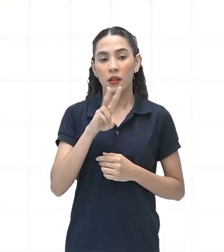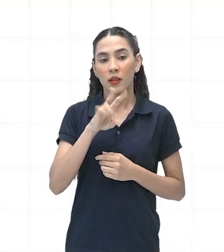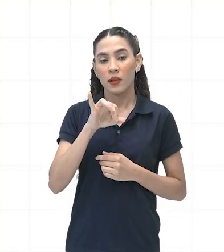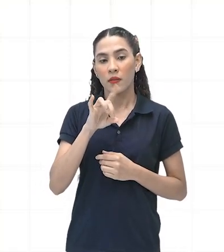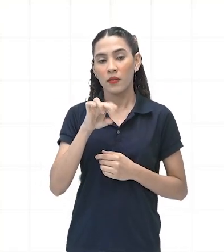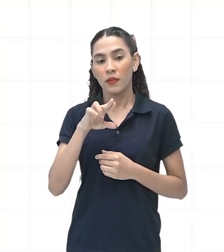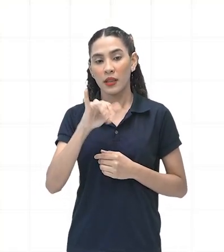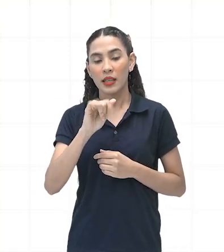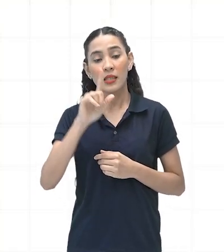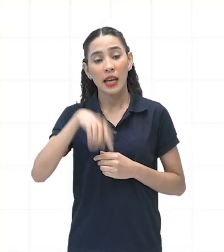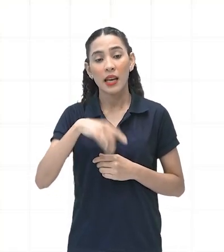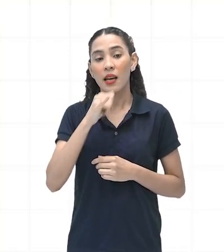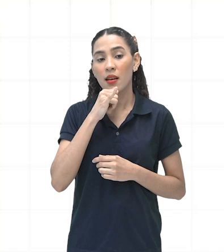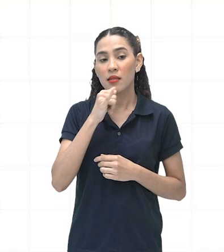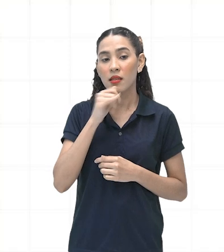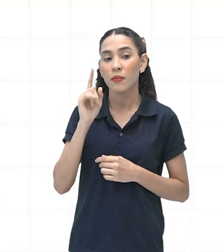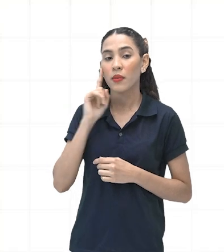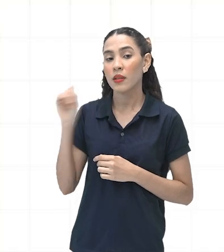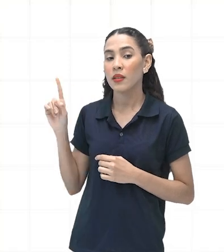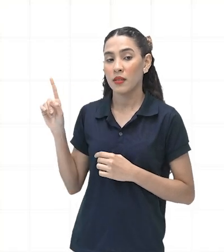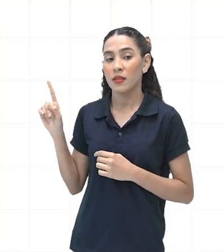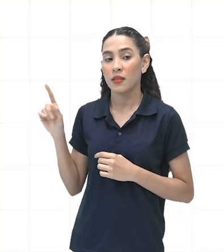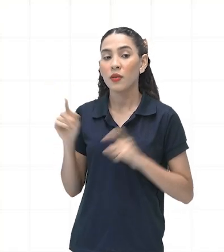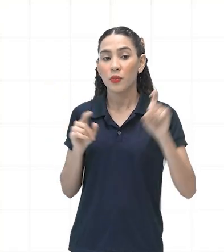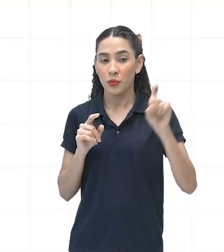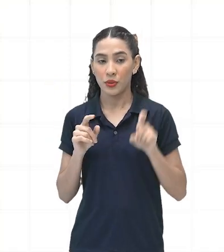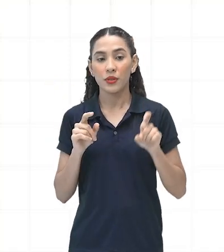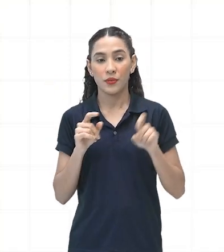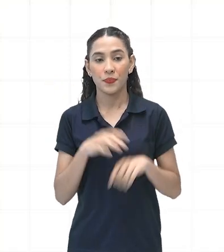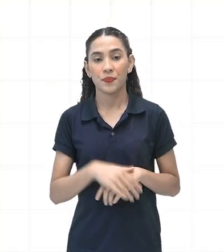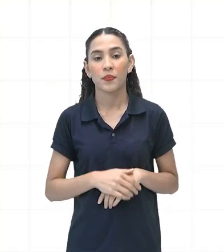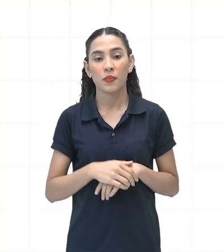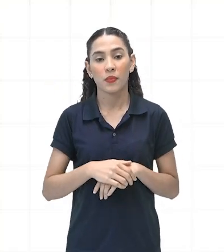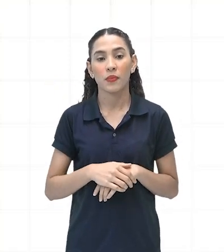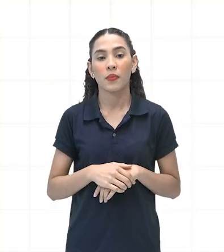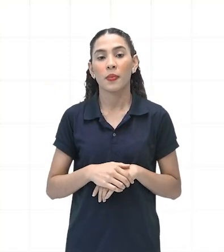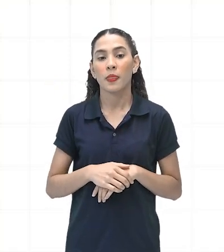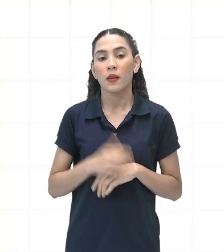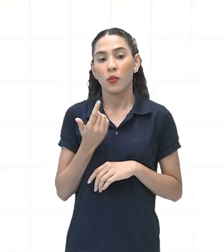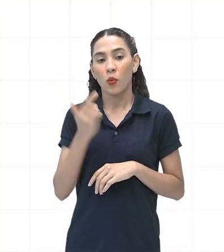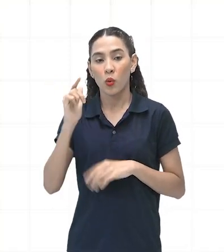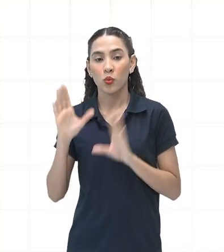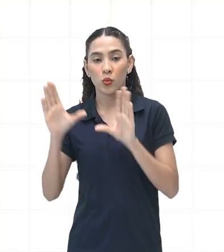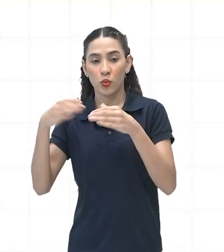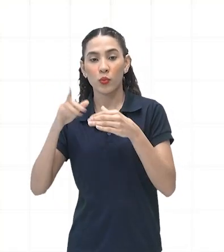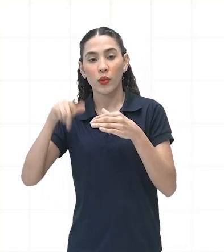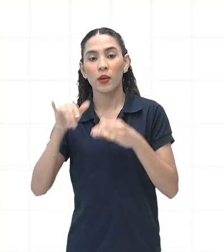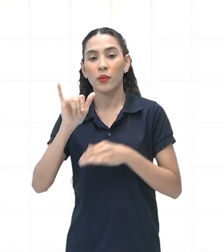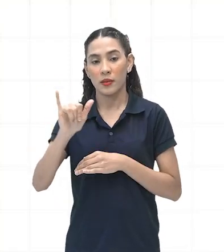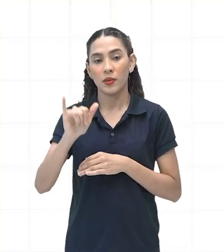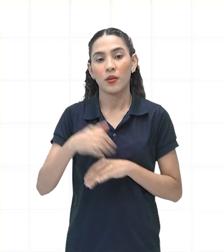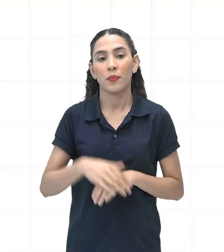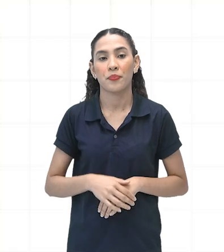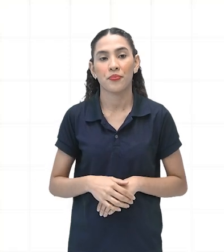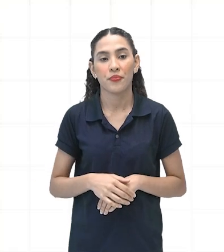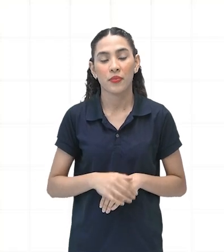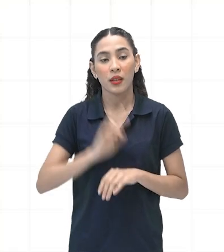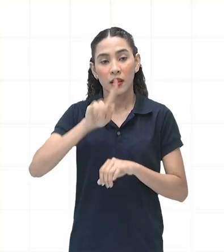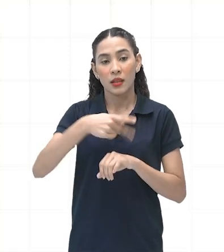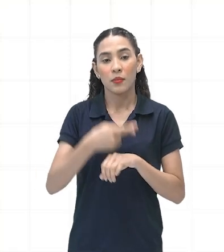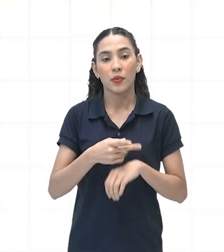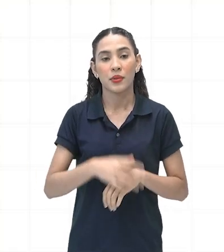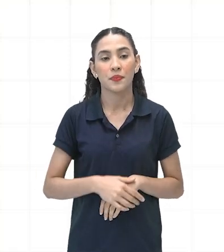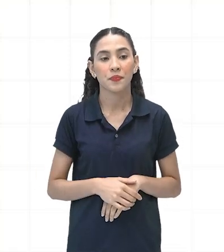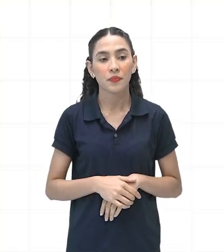é o fator comum aqui nesse grupo? Primeiro, é o x. Nesse grupo, primeiro, é o y.